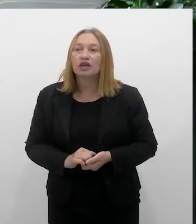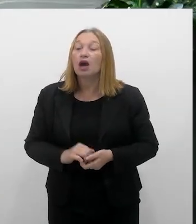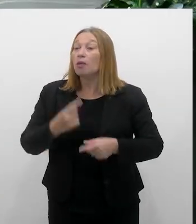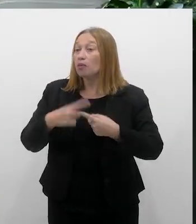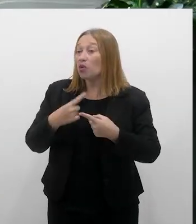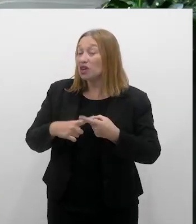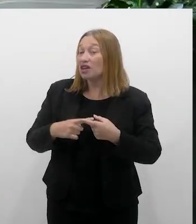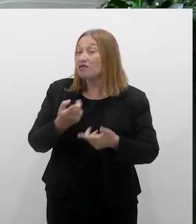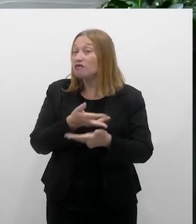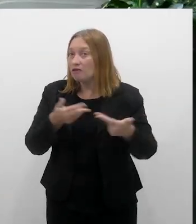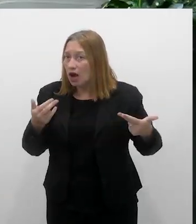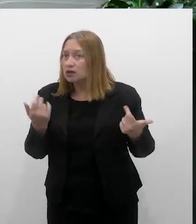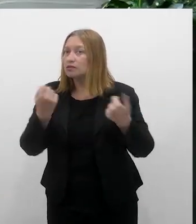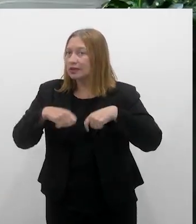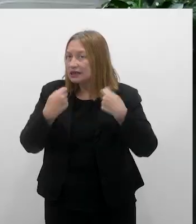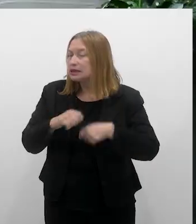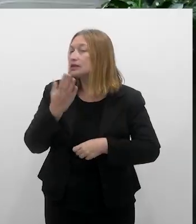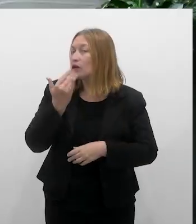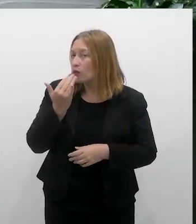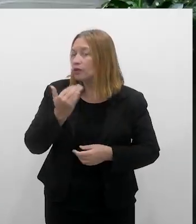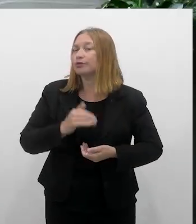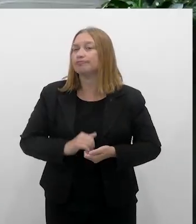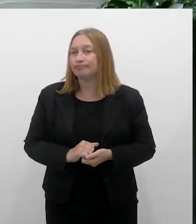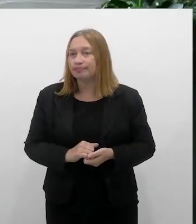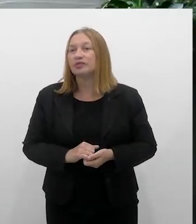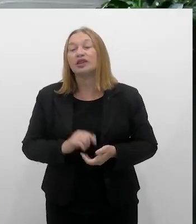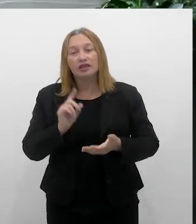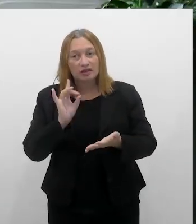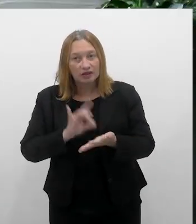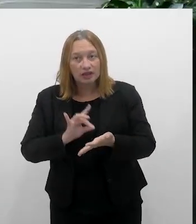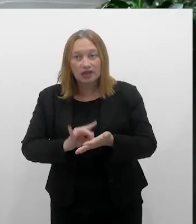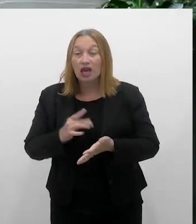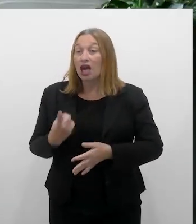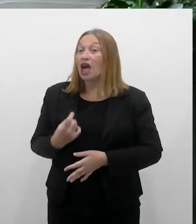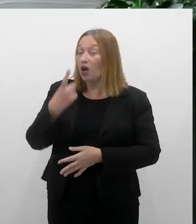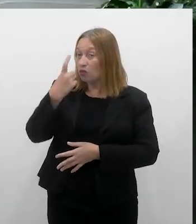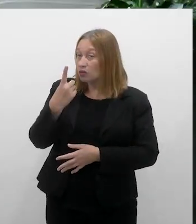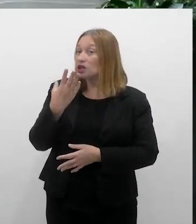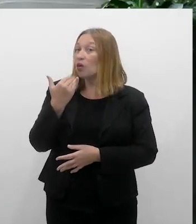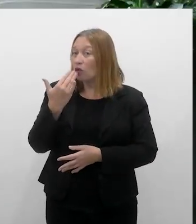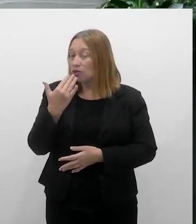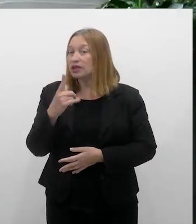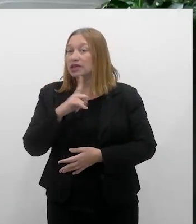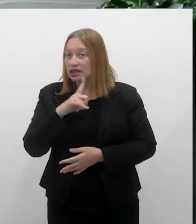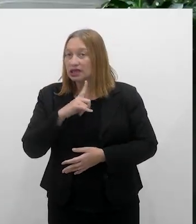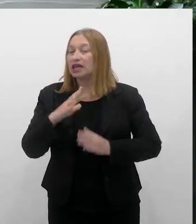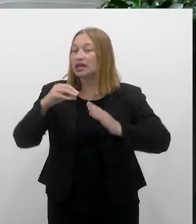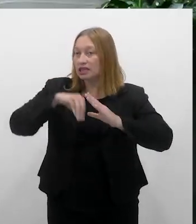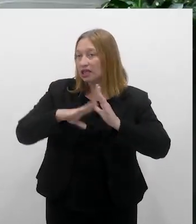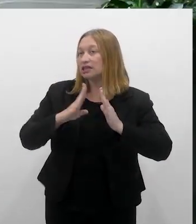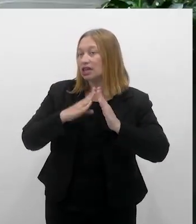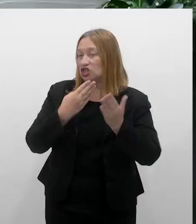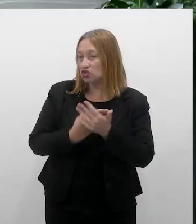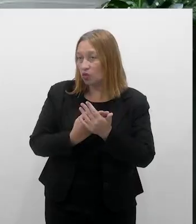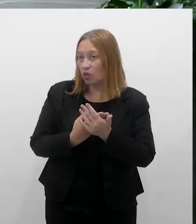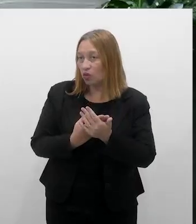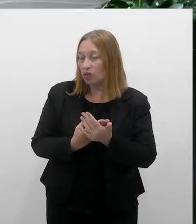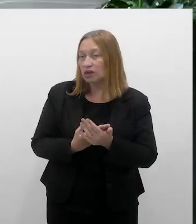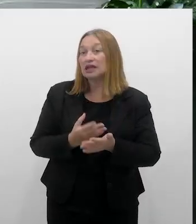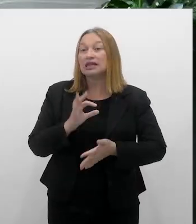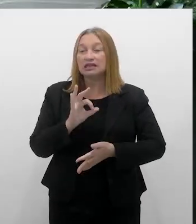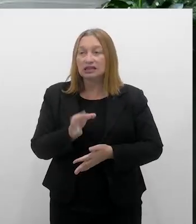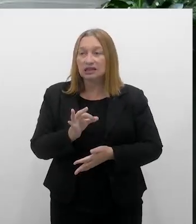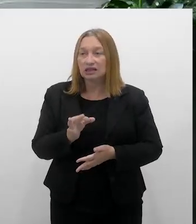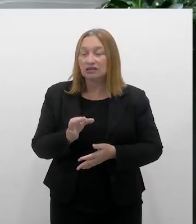É fundamental. Porque muitos precisam dessa alimentação, Exatamente. muitas vezes. Muitas das vezes é a única refeição diária dos nossos